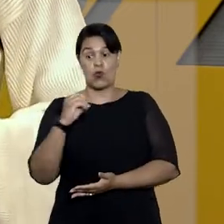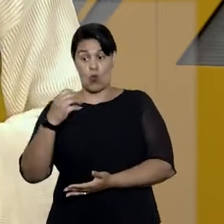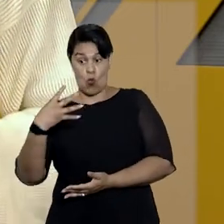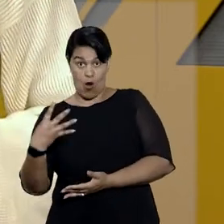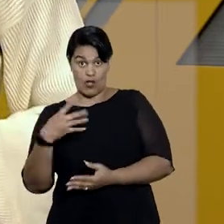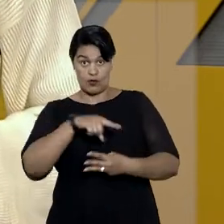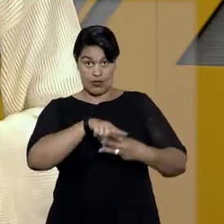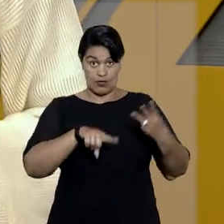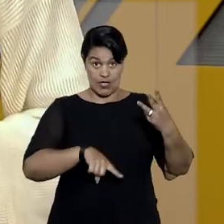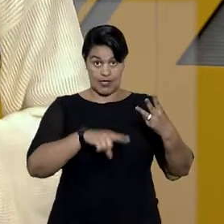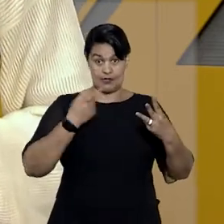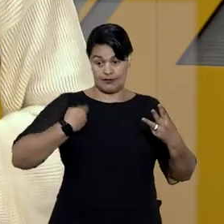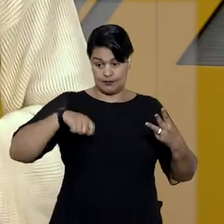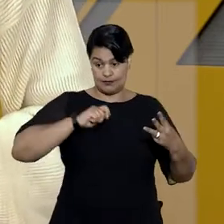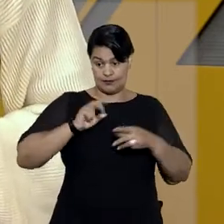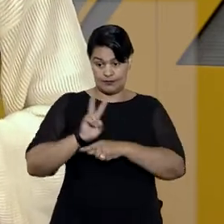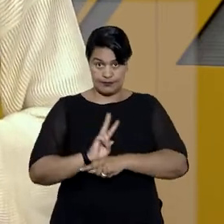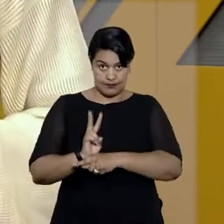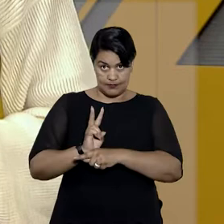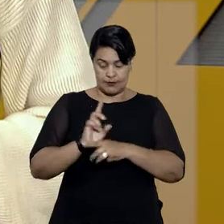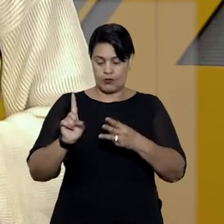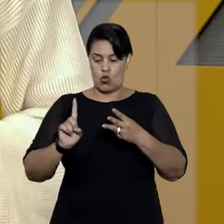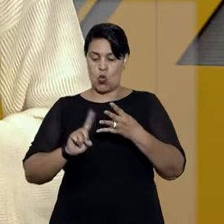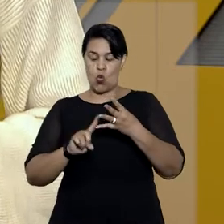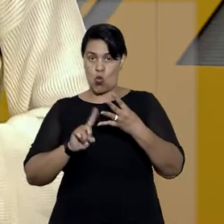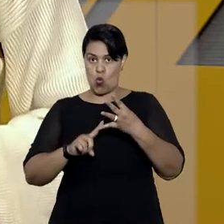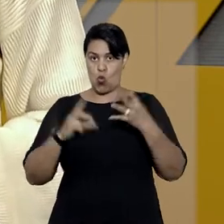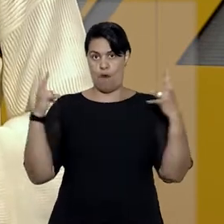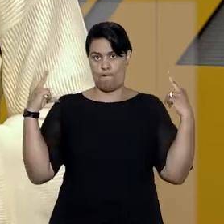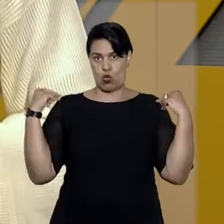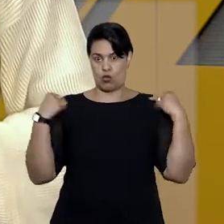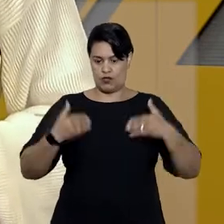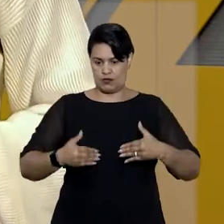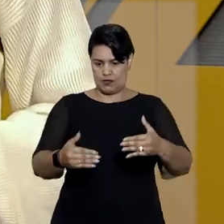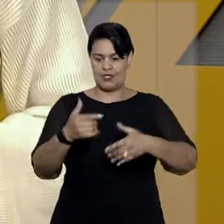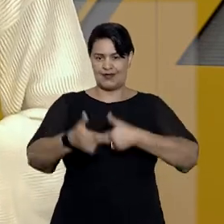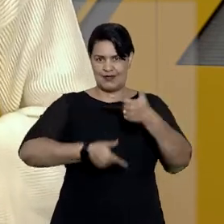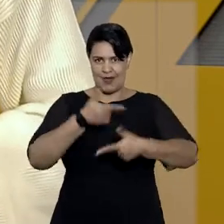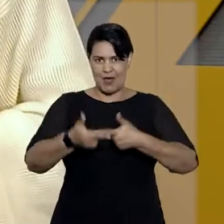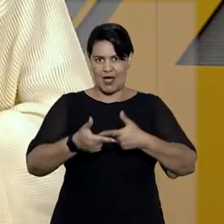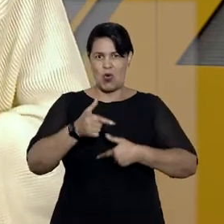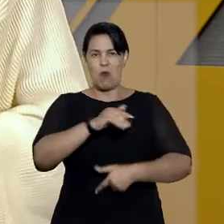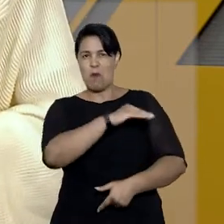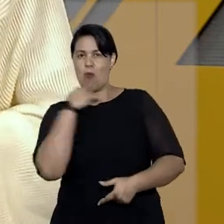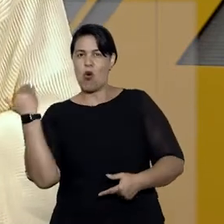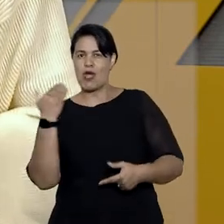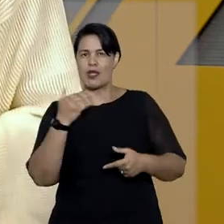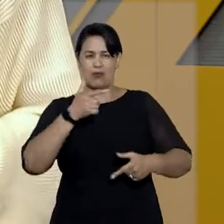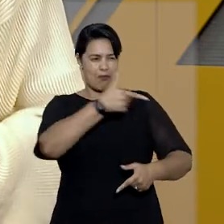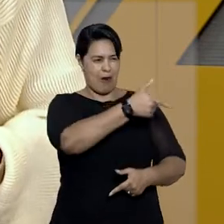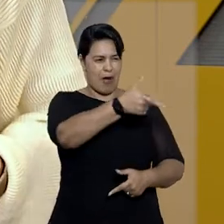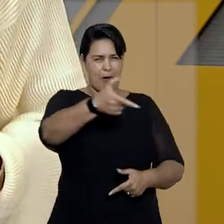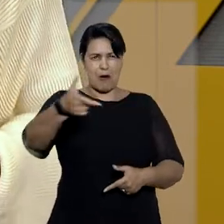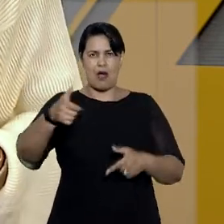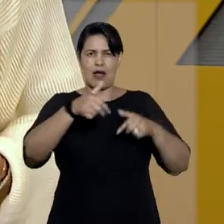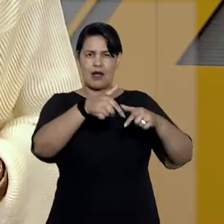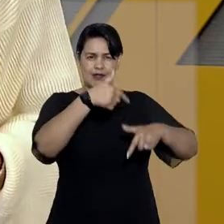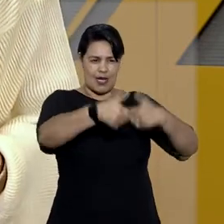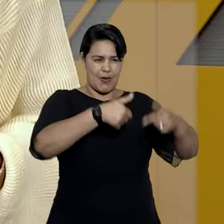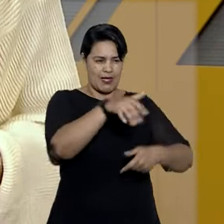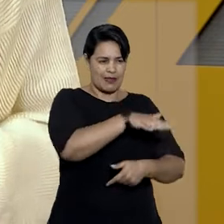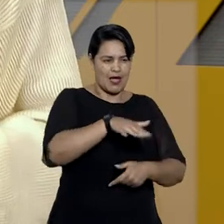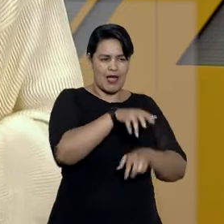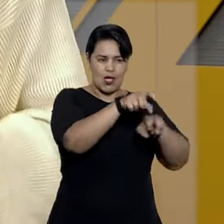2004, 3 auditores fiscais e 1 motorista do Ministério do Trabalho foram assassinados a tiros enquanto fiscalizavam o